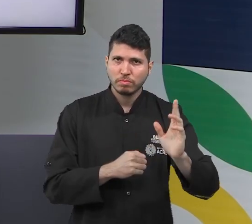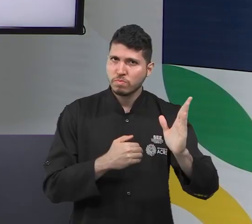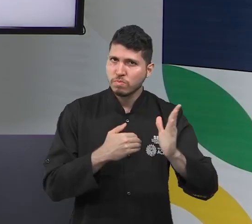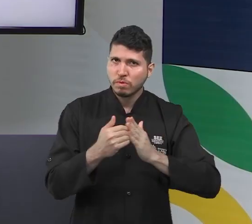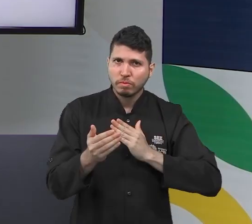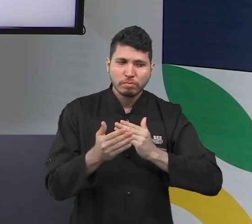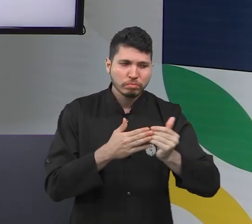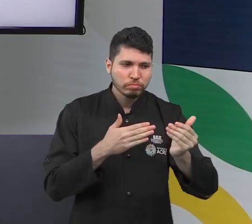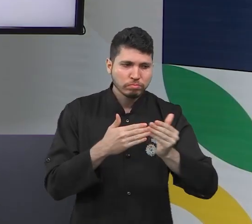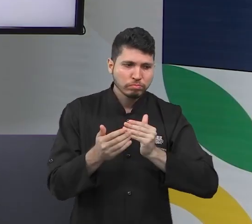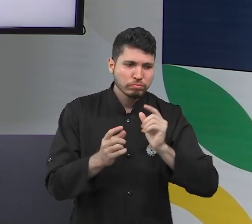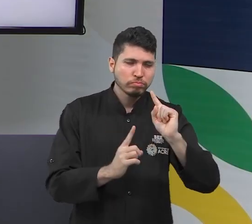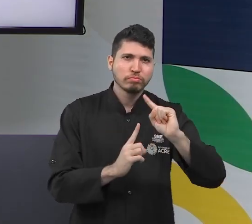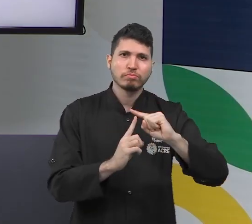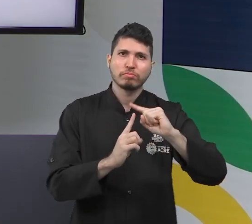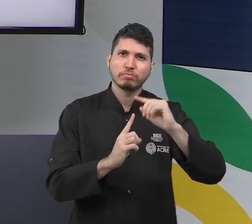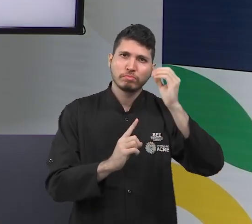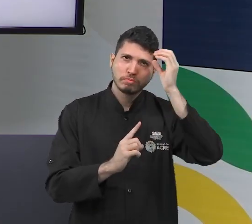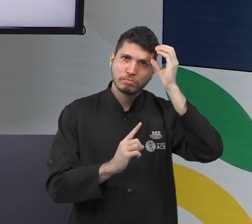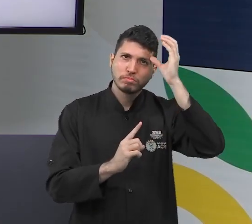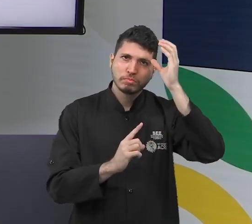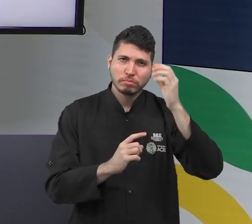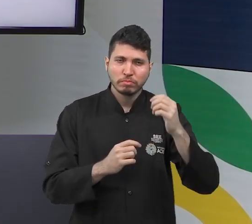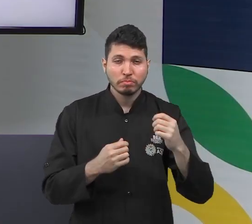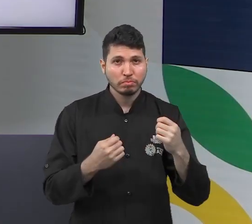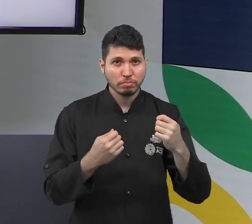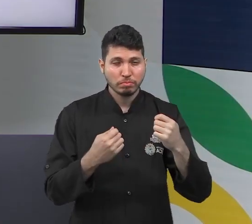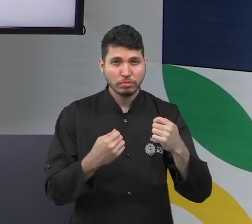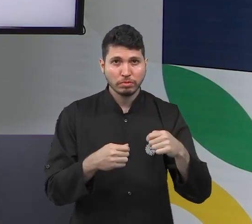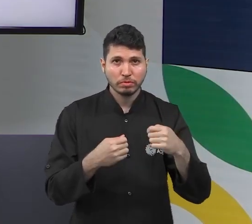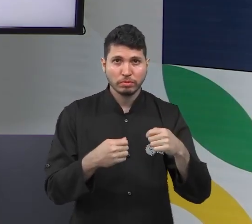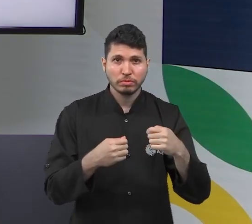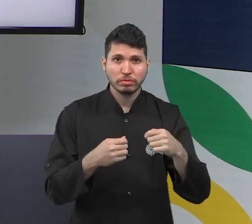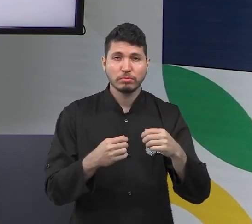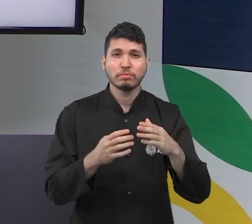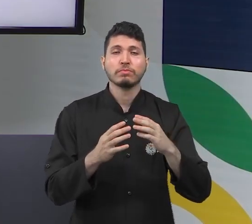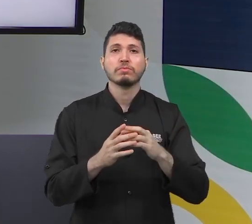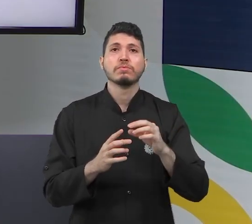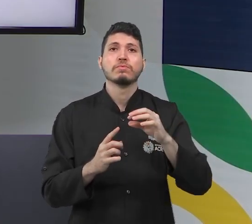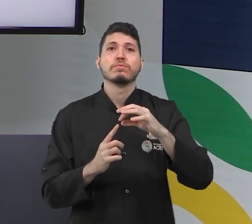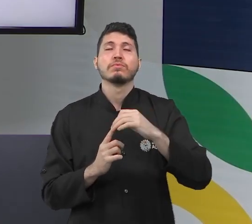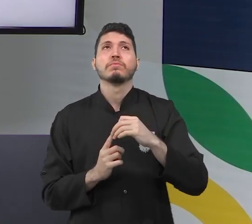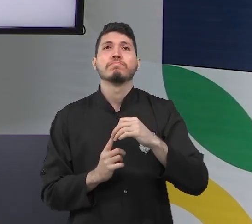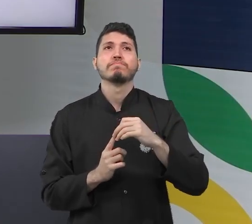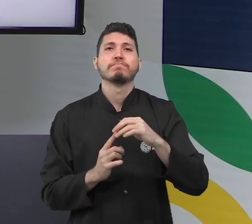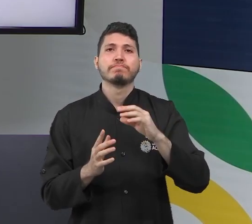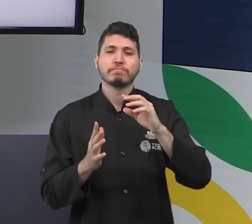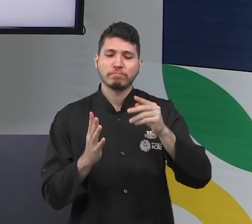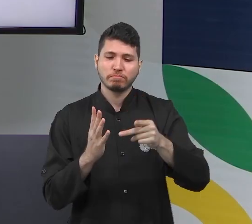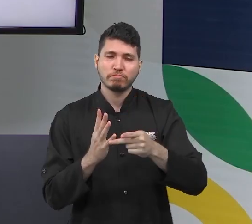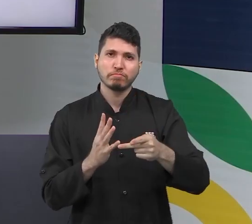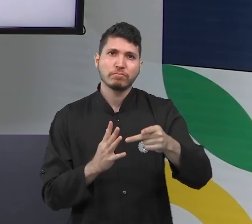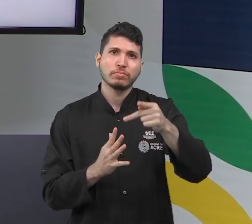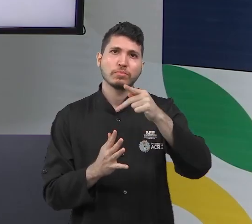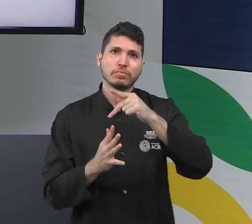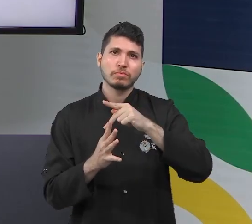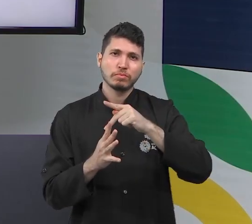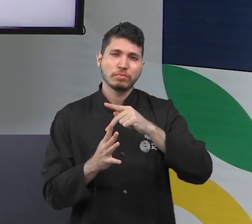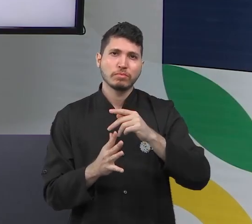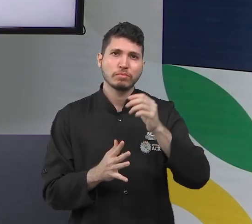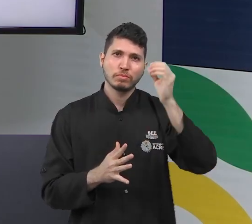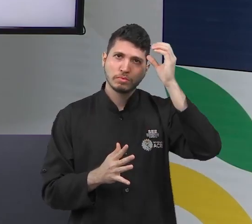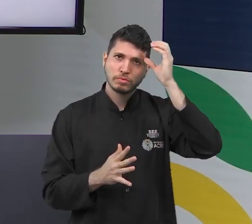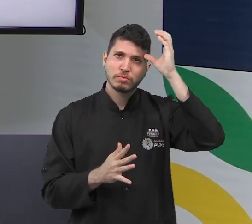de conhecimento, mas nós devemos priorizar o conhecimento científico, para que a gente